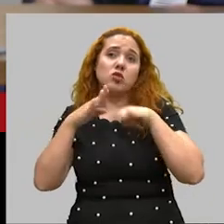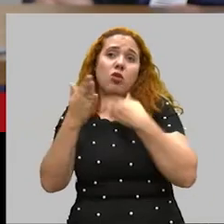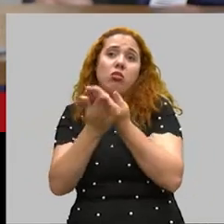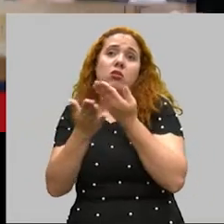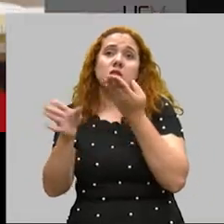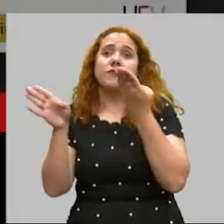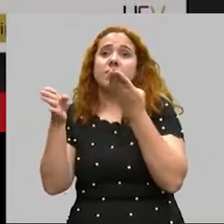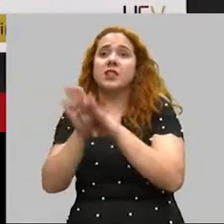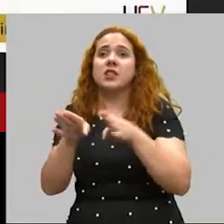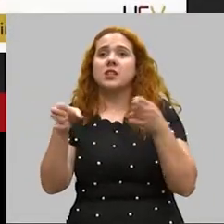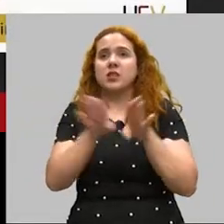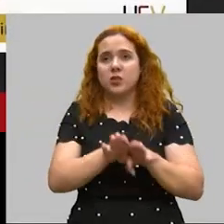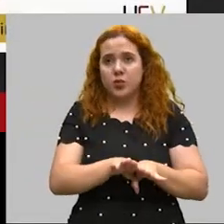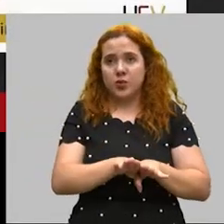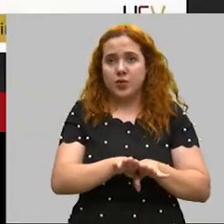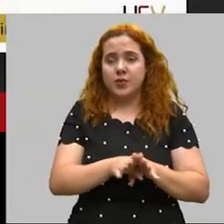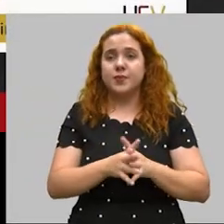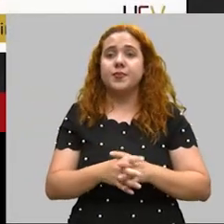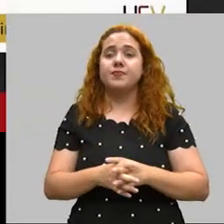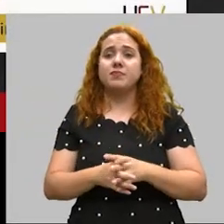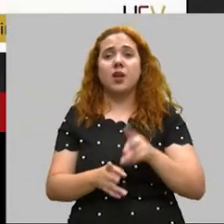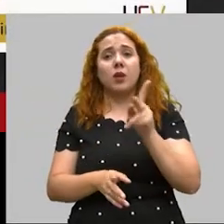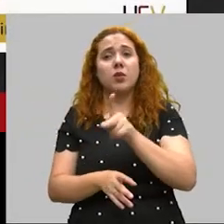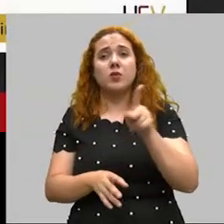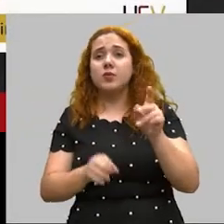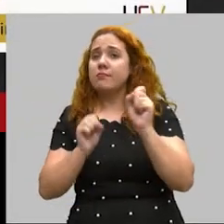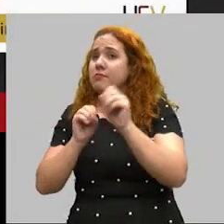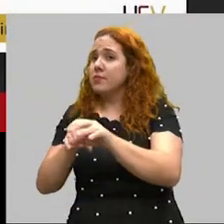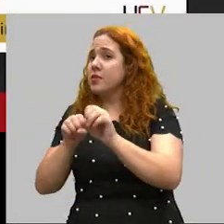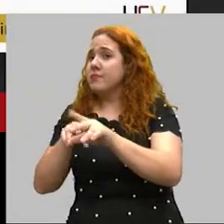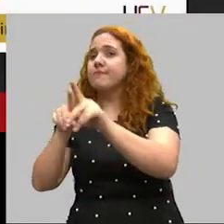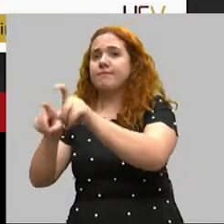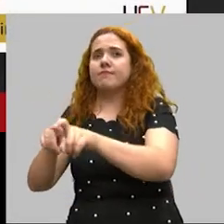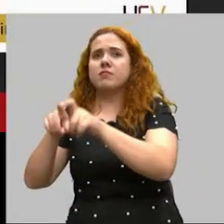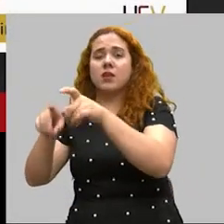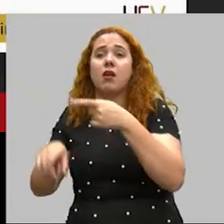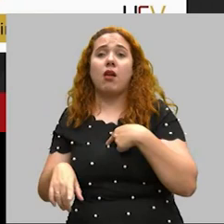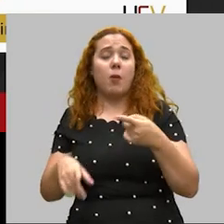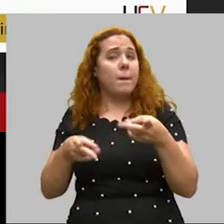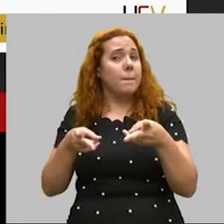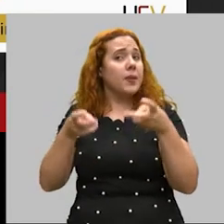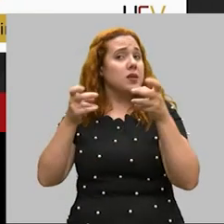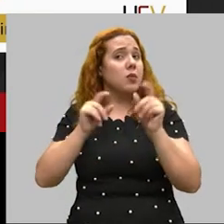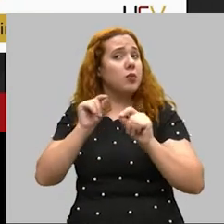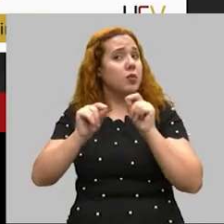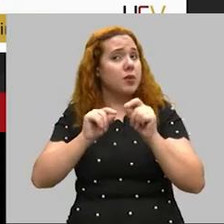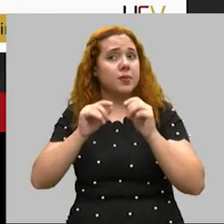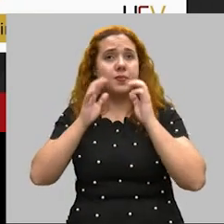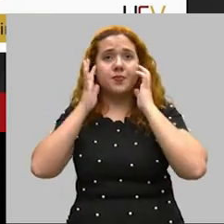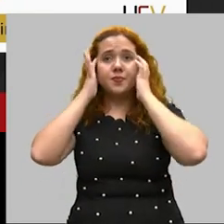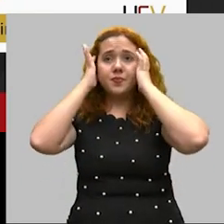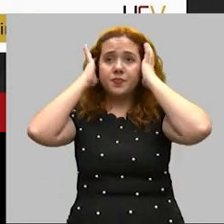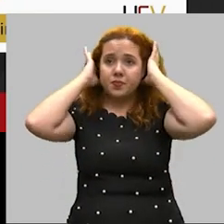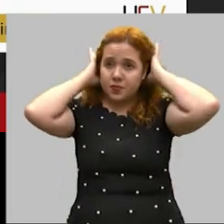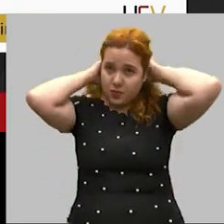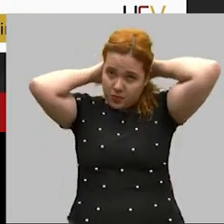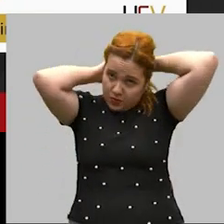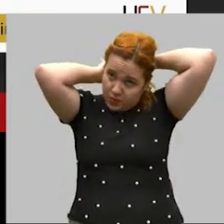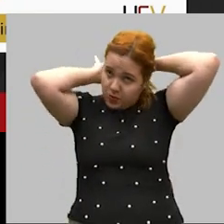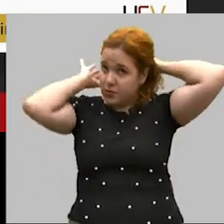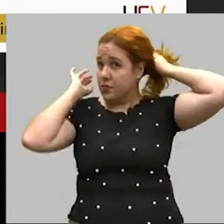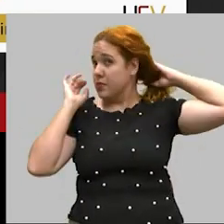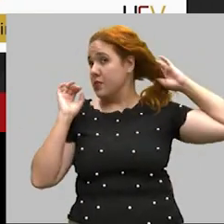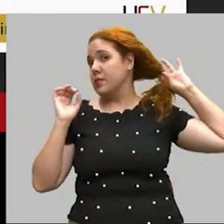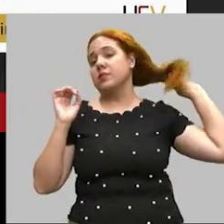então esse professor da Educação do campo qual que é as minhas percepções em relação que a gente observa no que onde eles chegam no